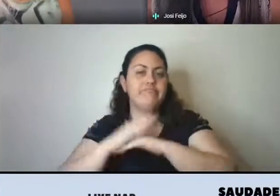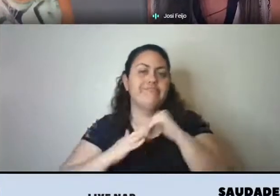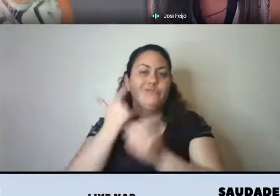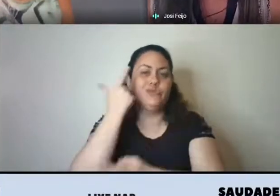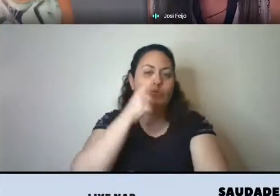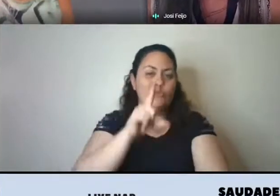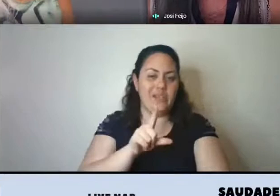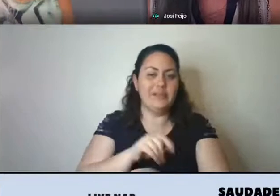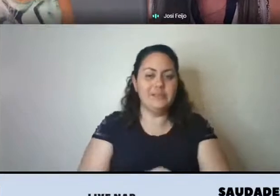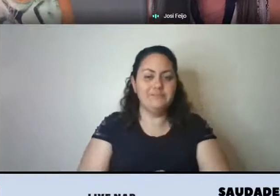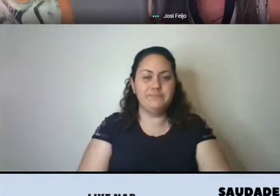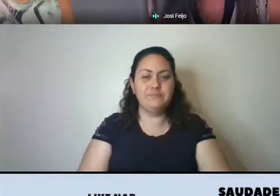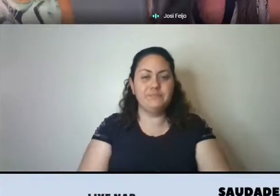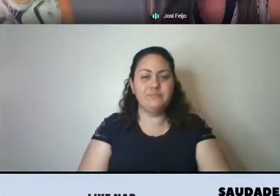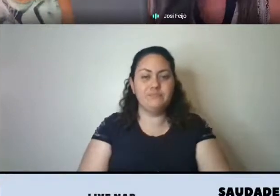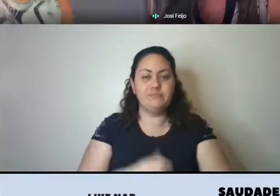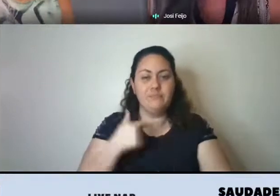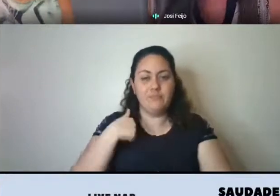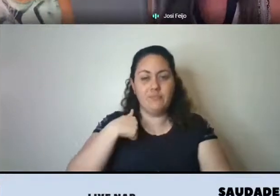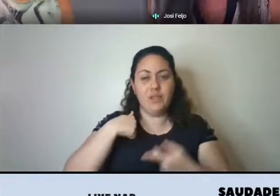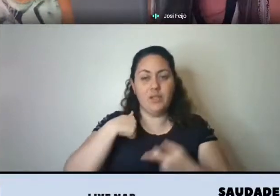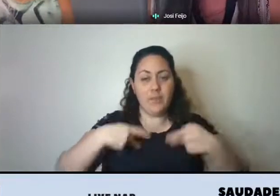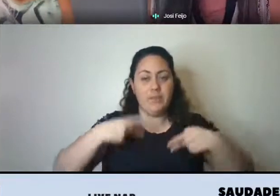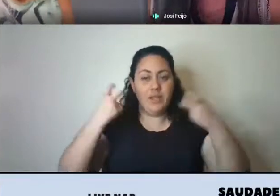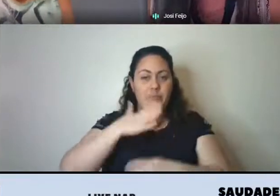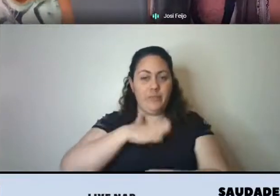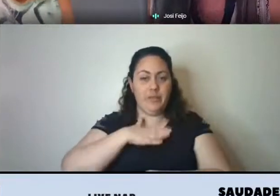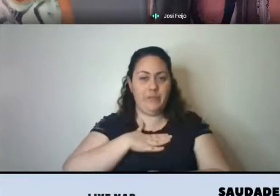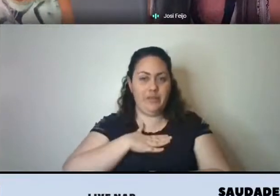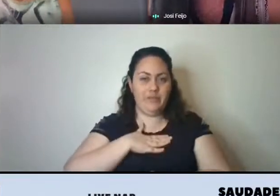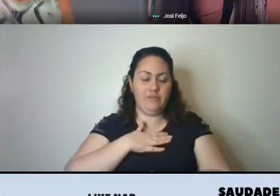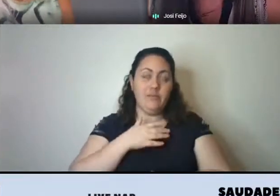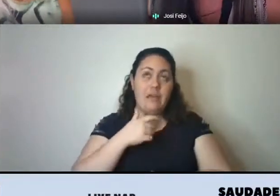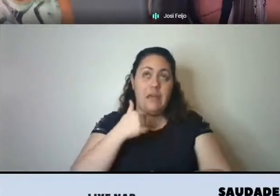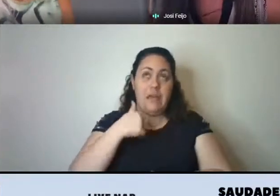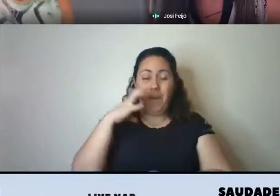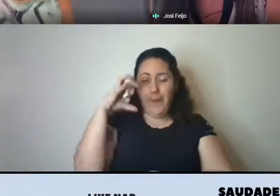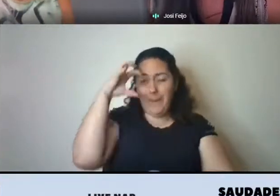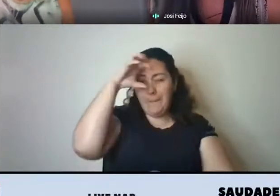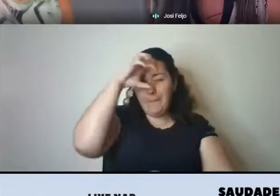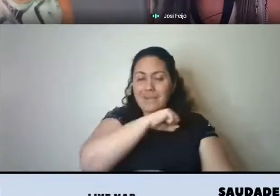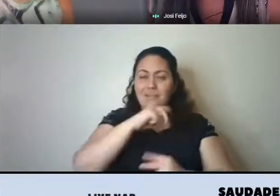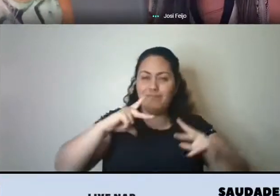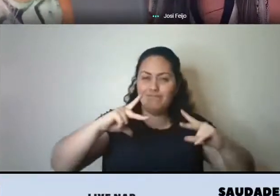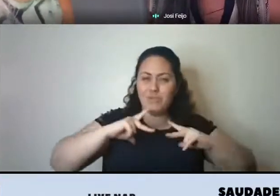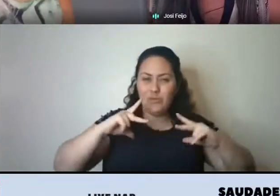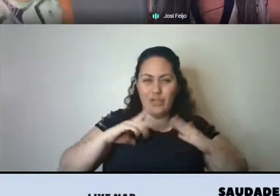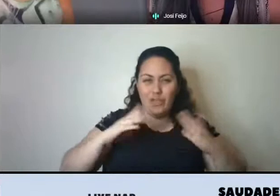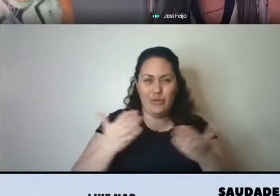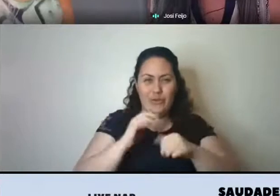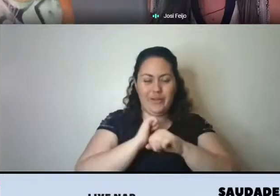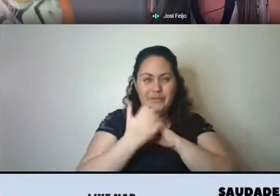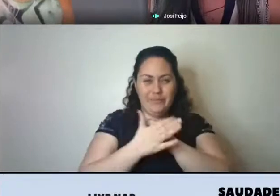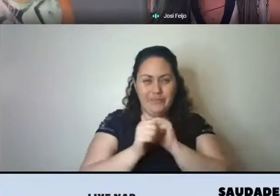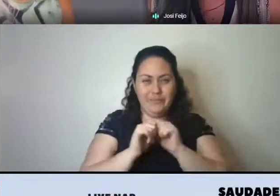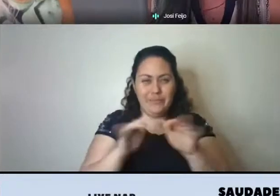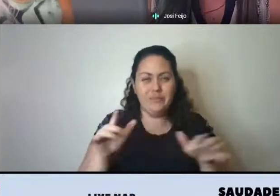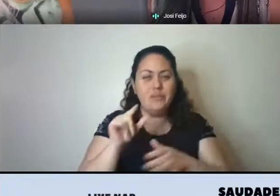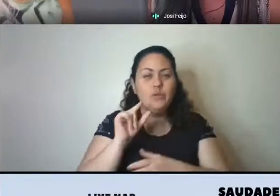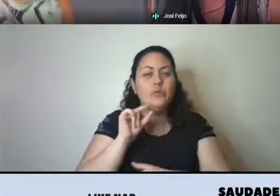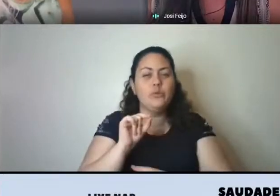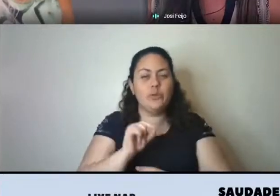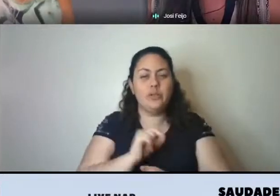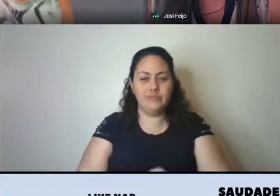por mim, assim, que eu traria assim de grande aprendizado meu pessoal dentro dessa pandemia seria justamente estar